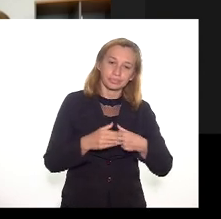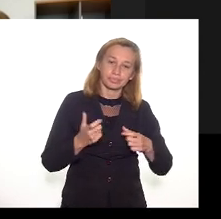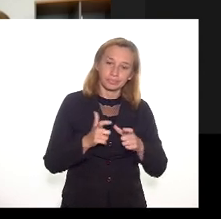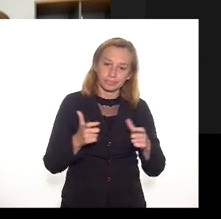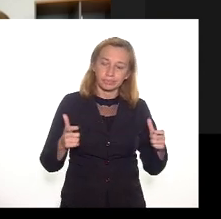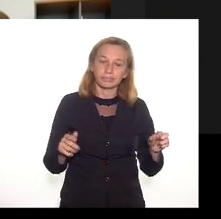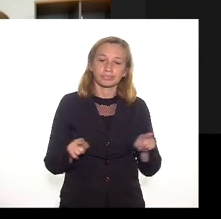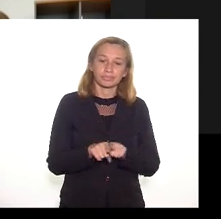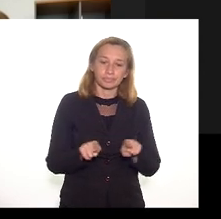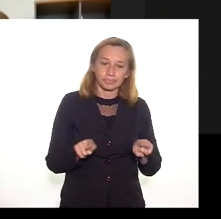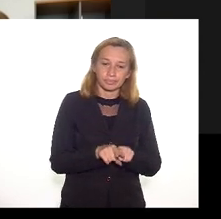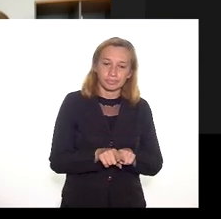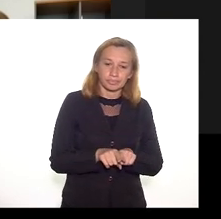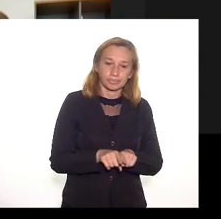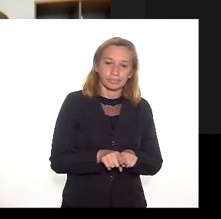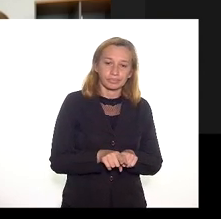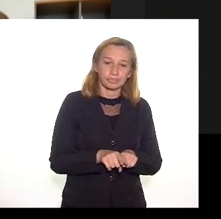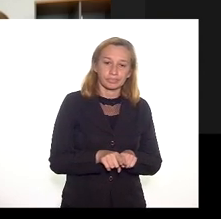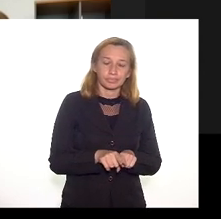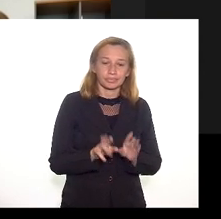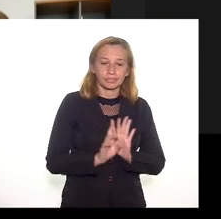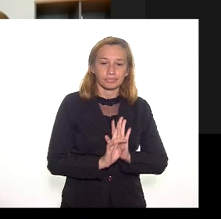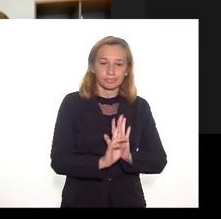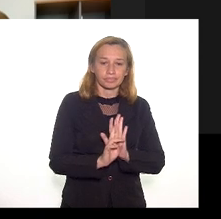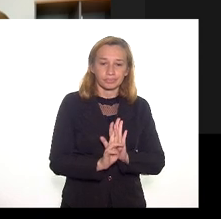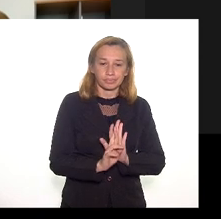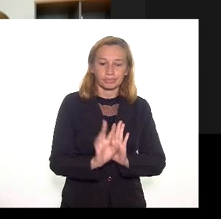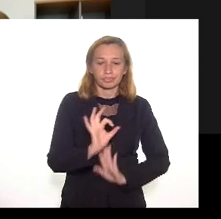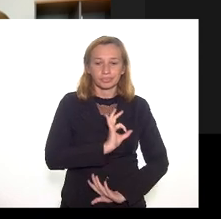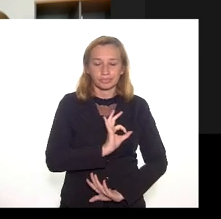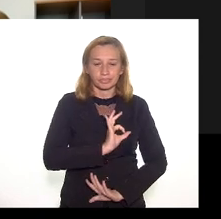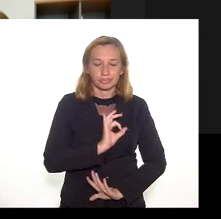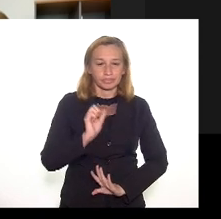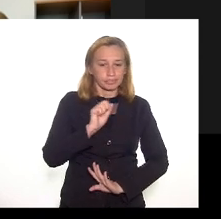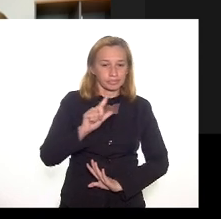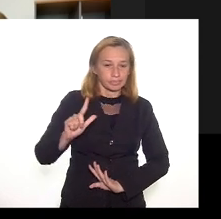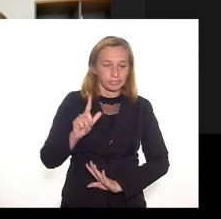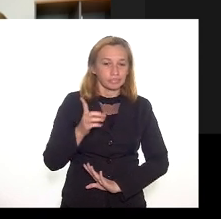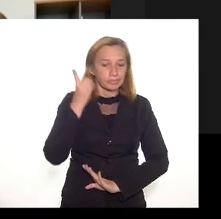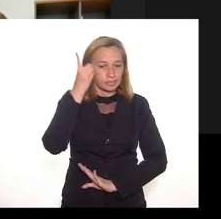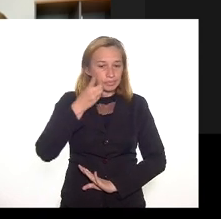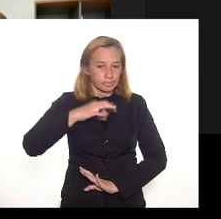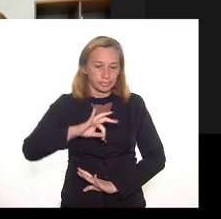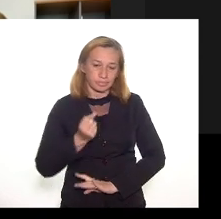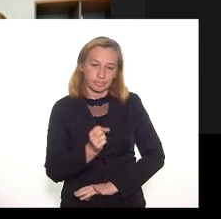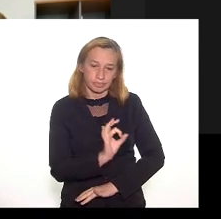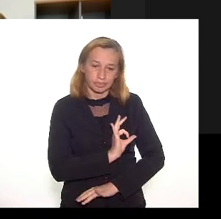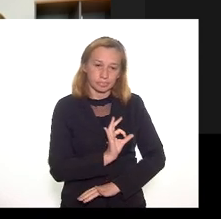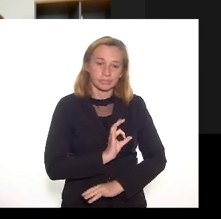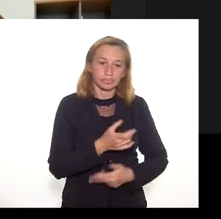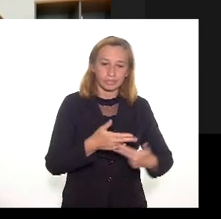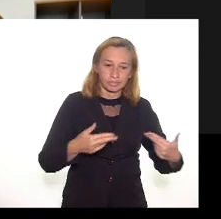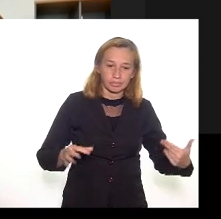também e a gente tem aí a representante da Polícia Civil a nossa querida deputada Marta Rocha e vários da Polícia Militar